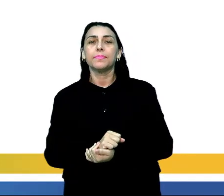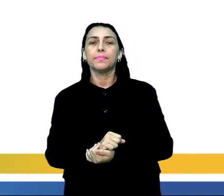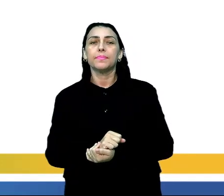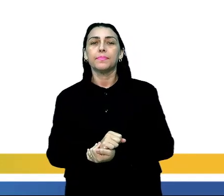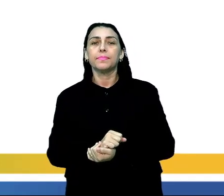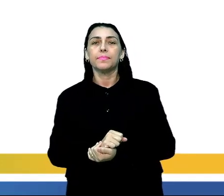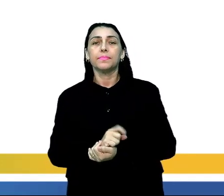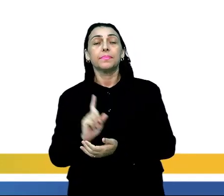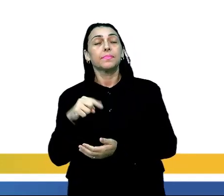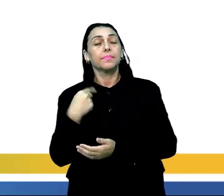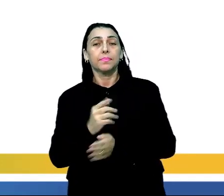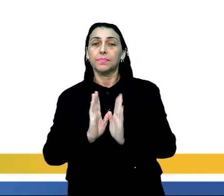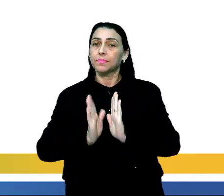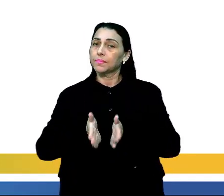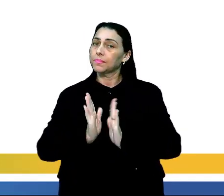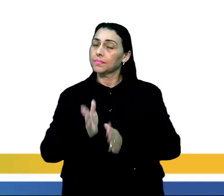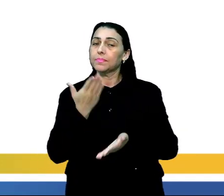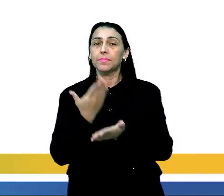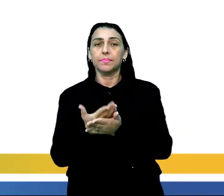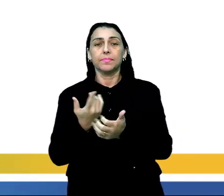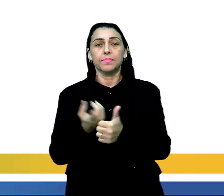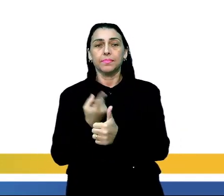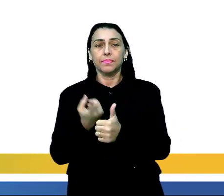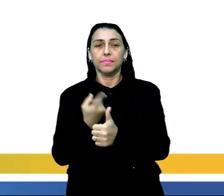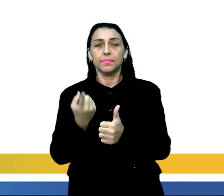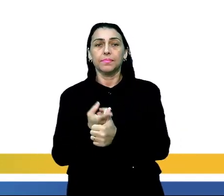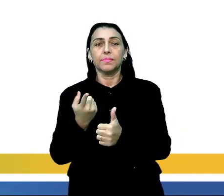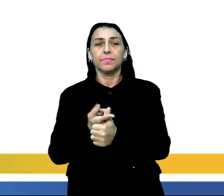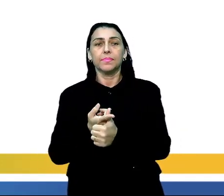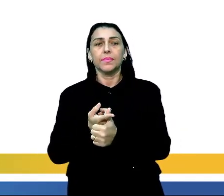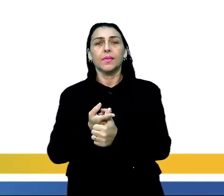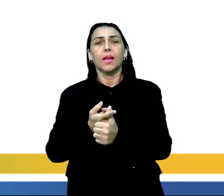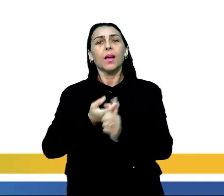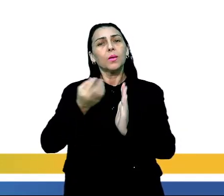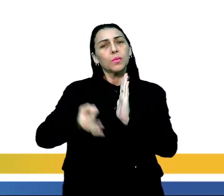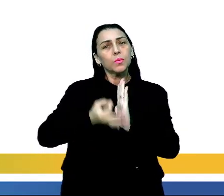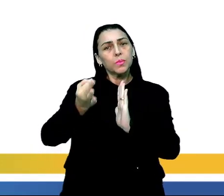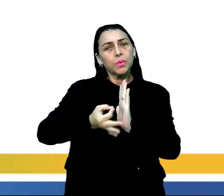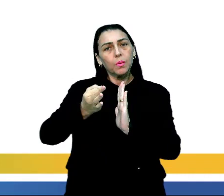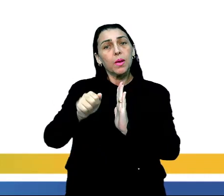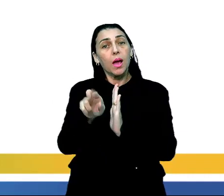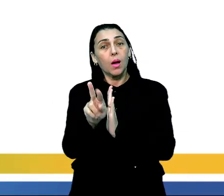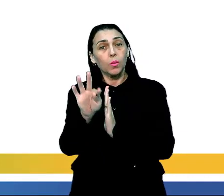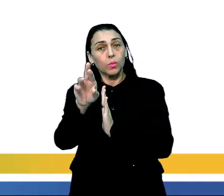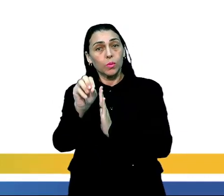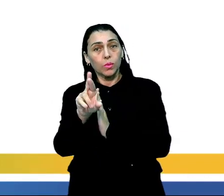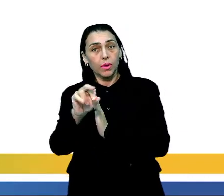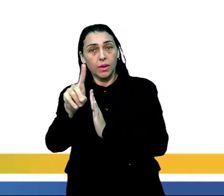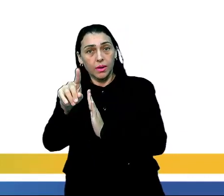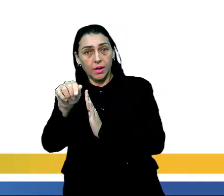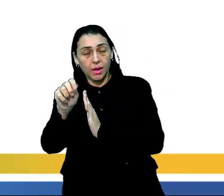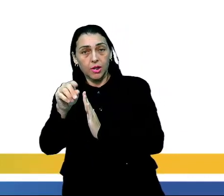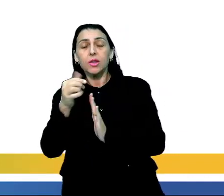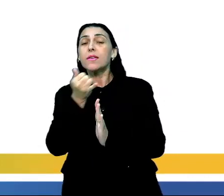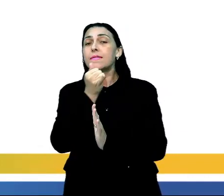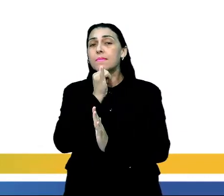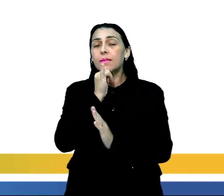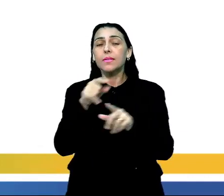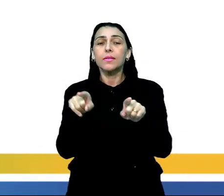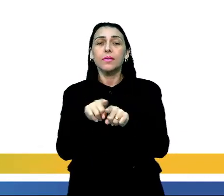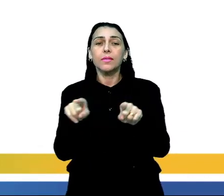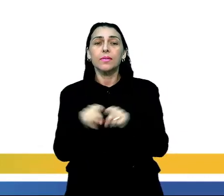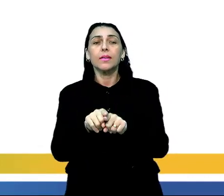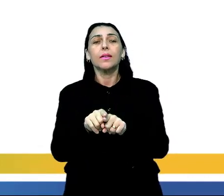lá. Nós estudamos na nossa primeira aula argumentos de autoridade, argumentos de